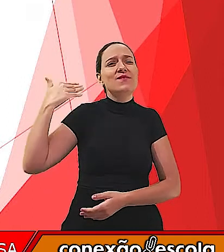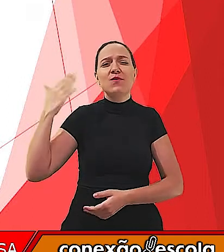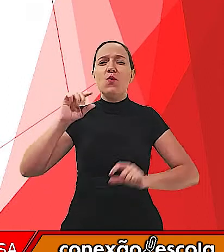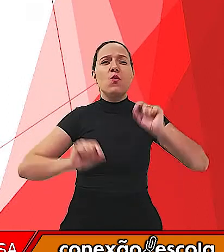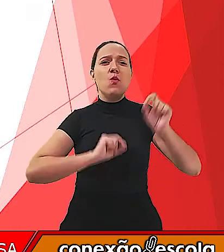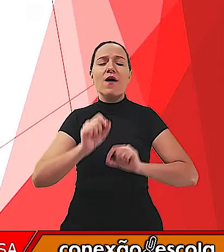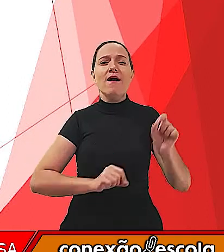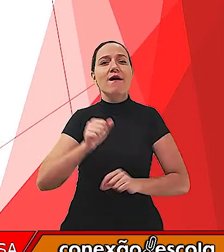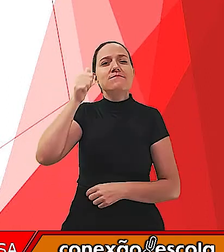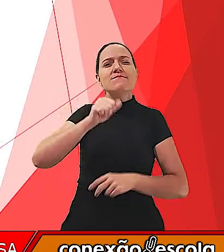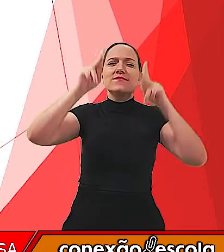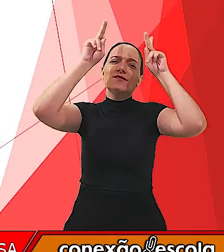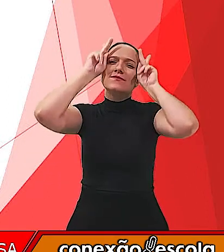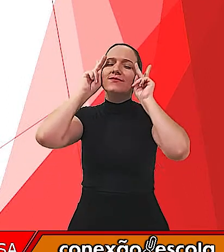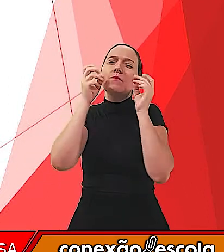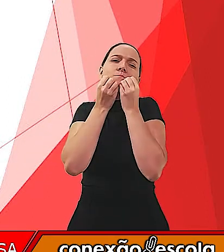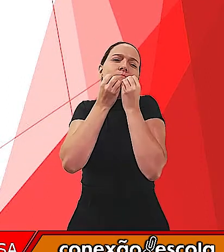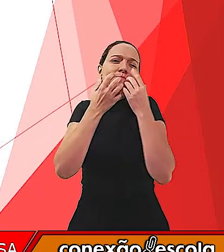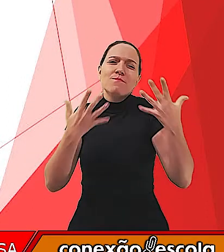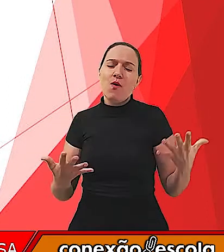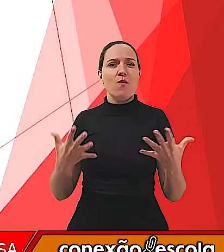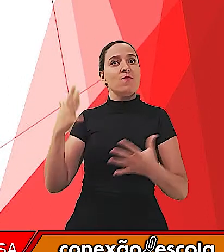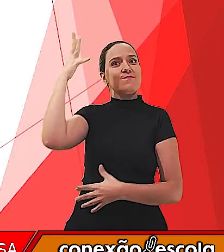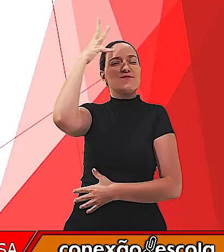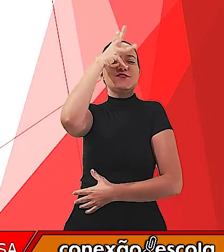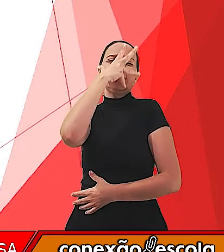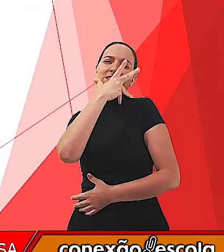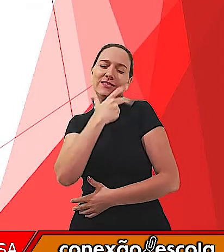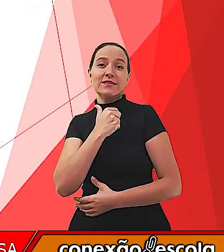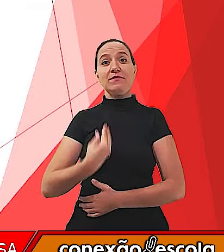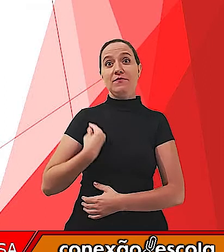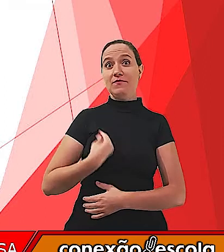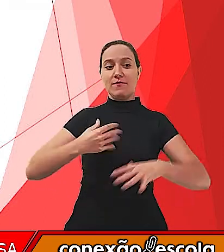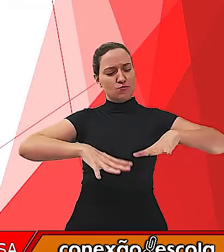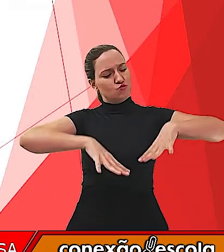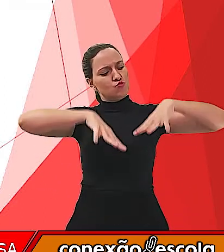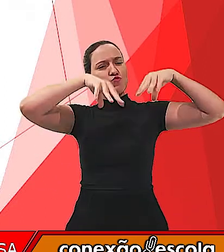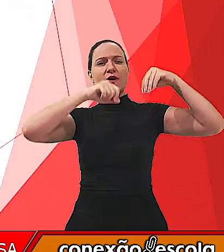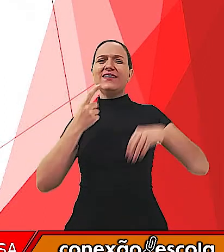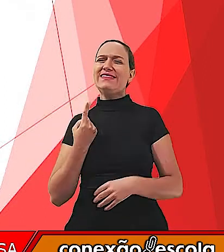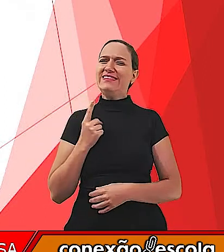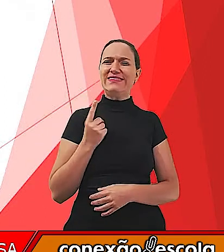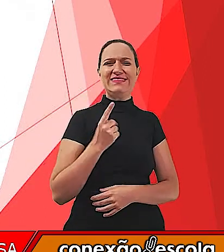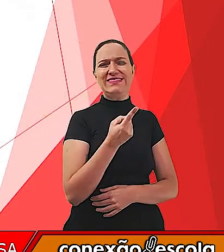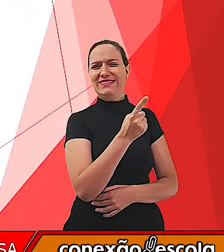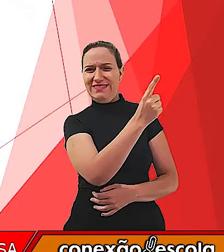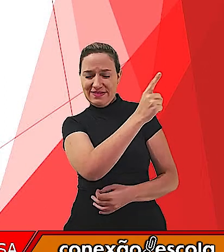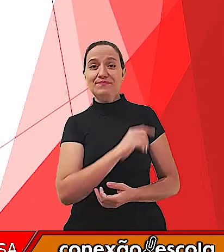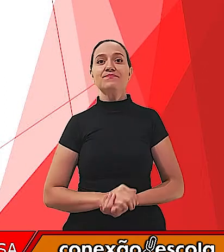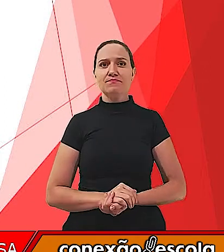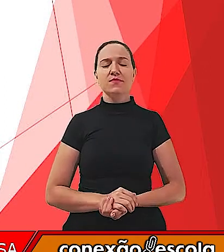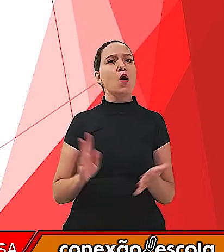uma bondosa princesa muito bonita que vivia num reino muito distante.